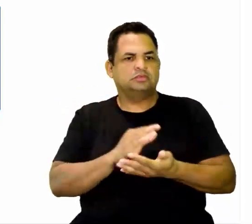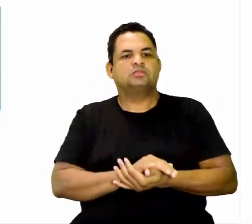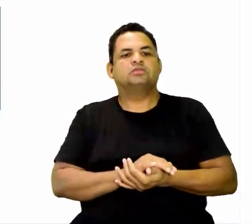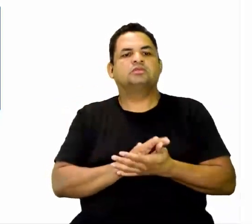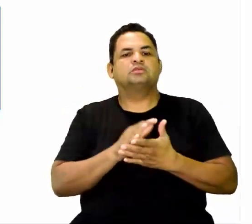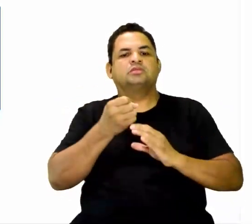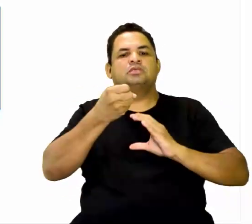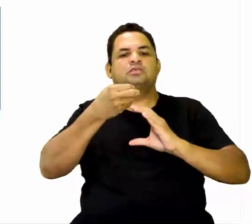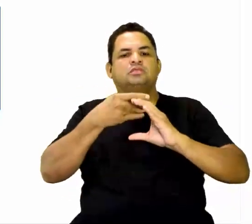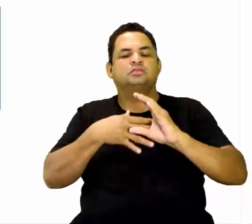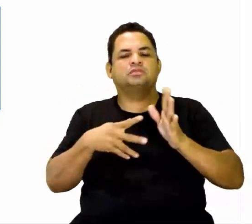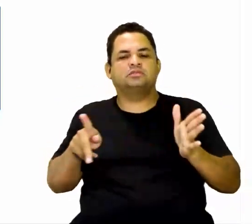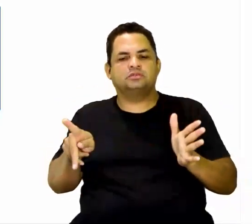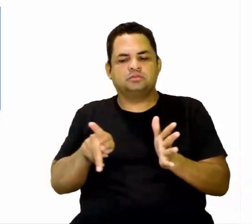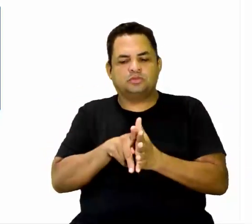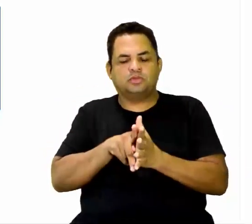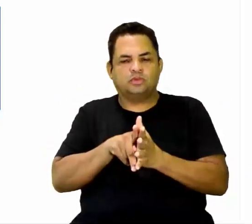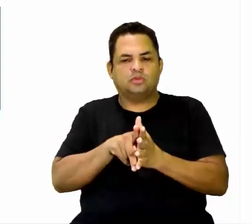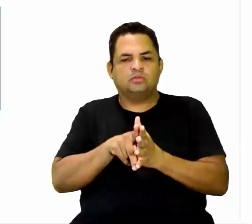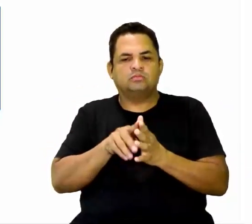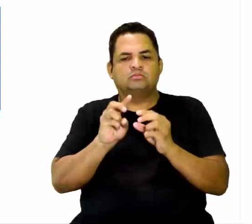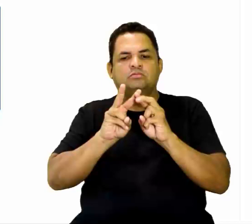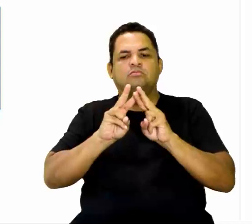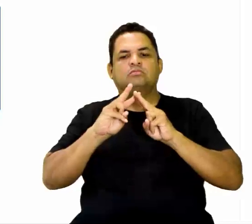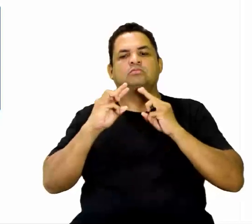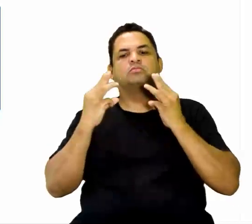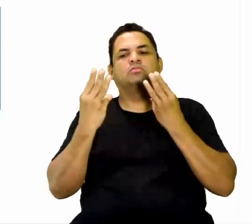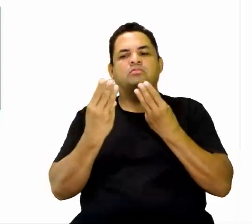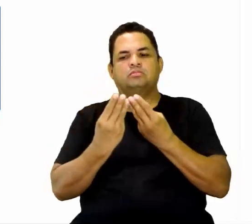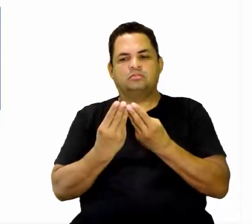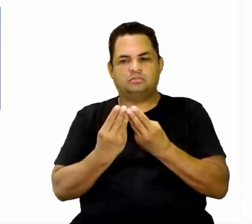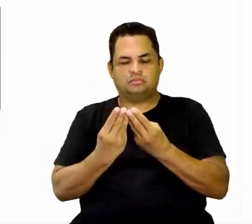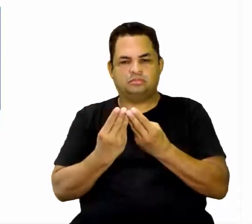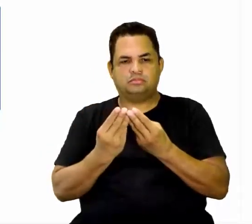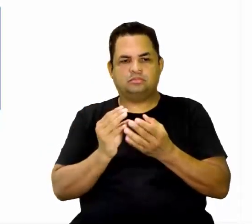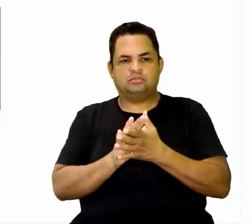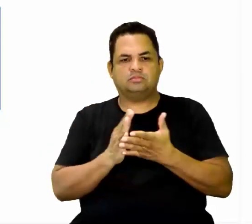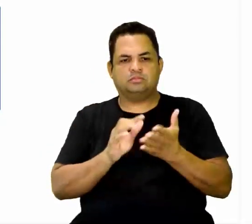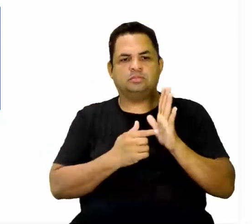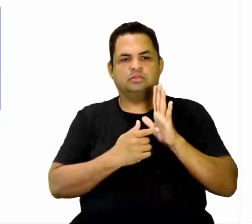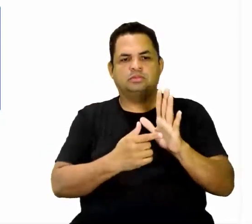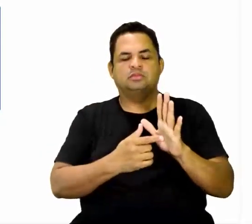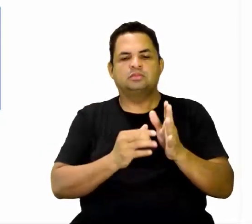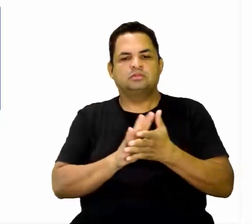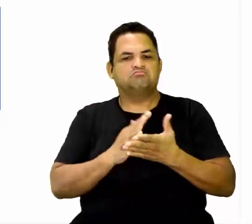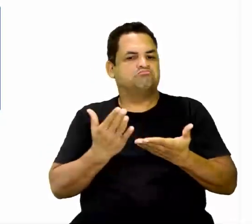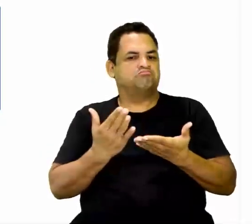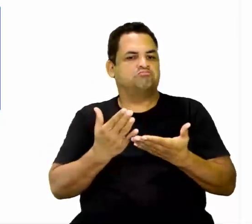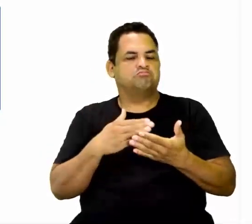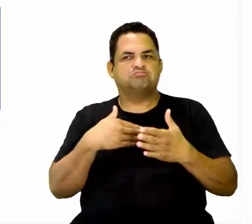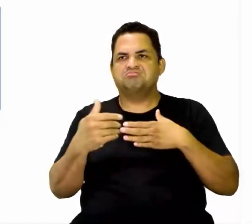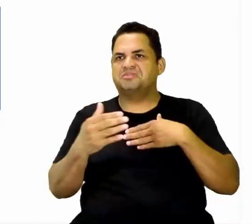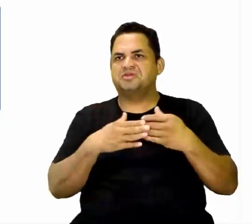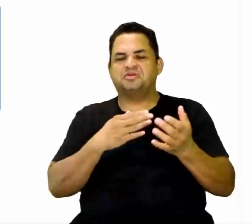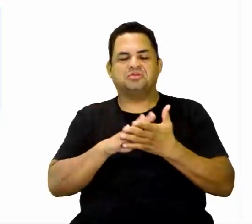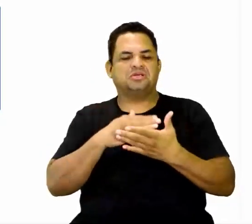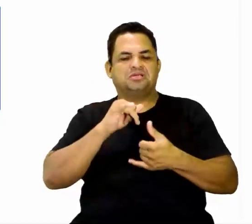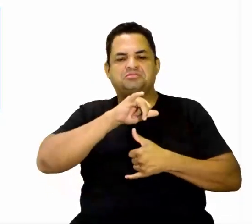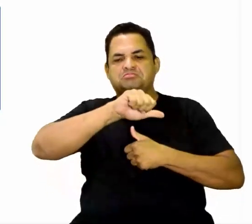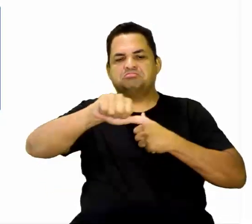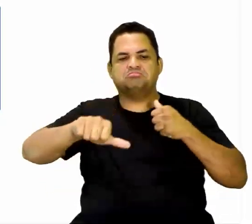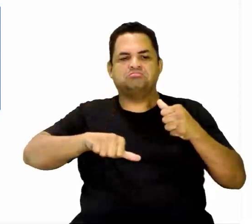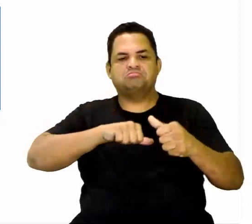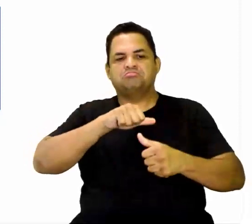são as características próprias que a matéria apresenta, independente de